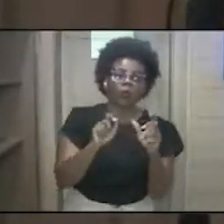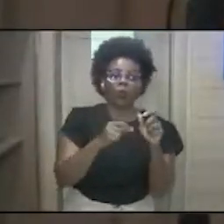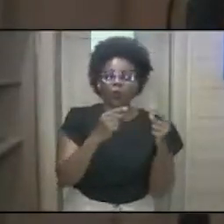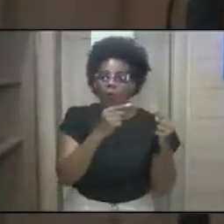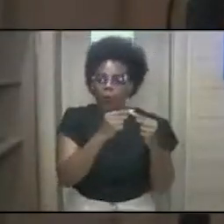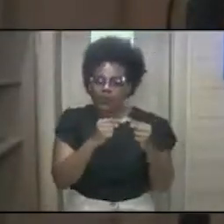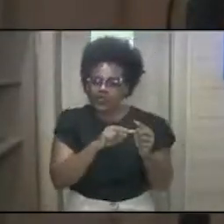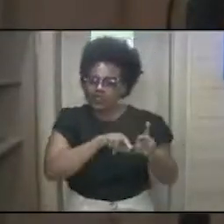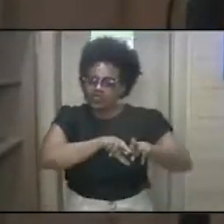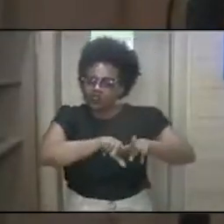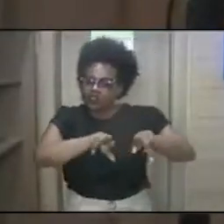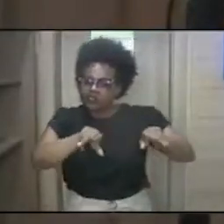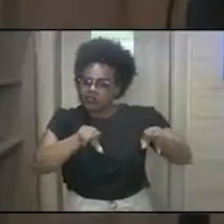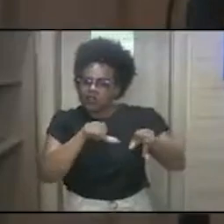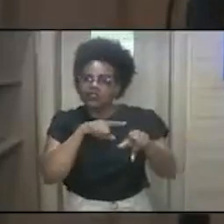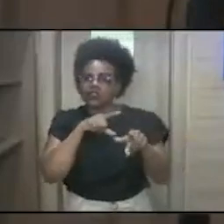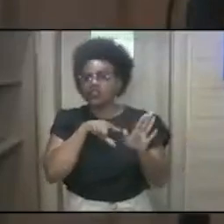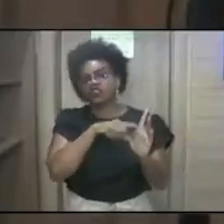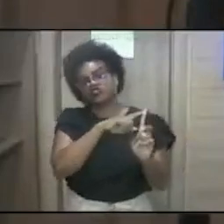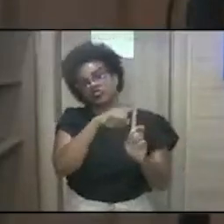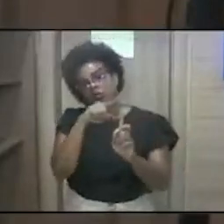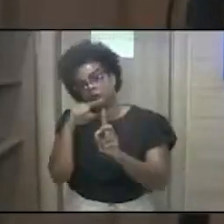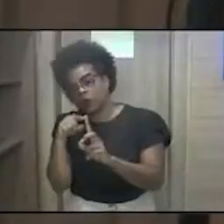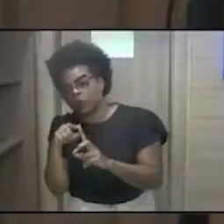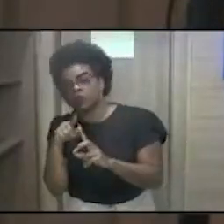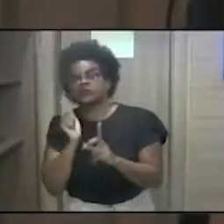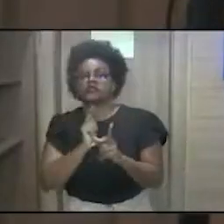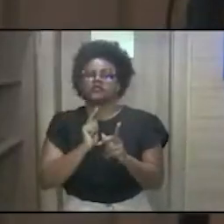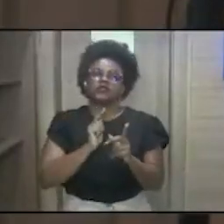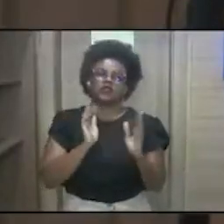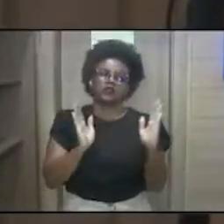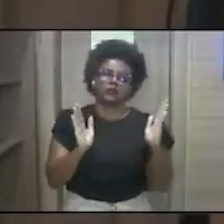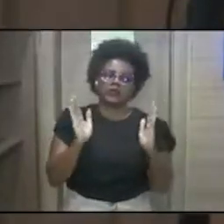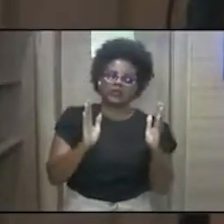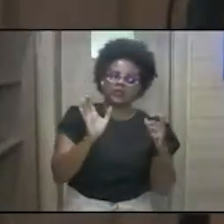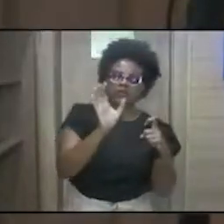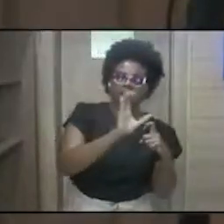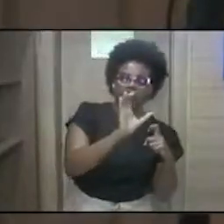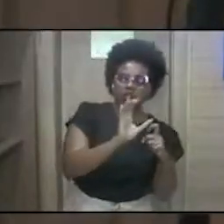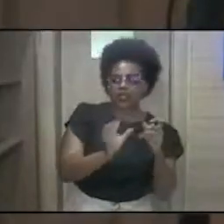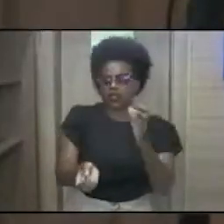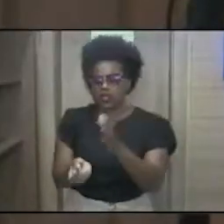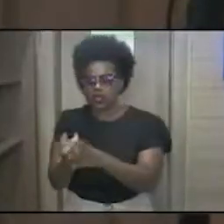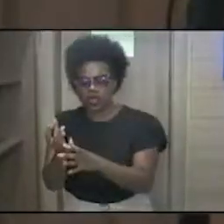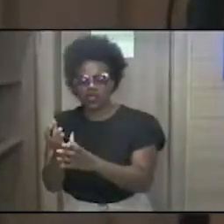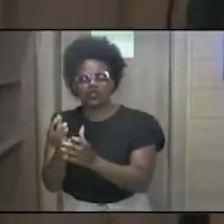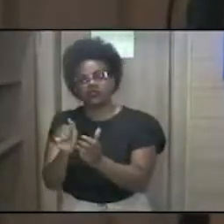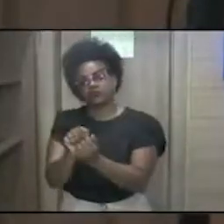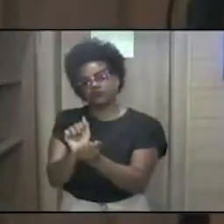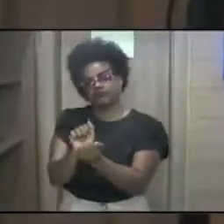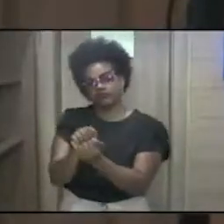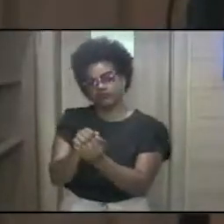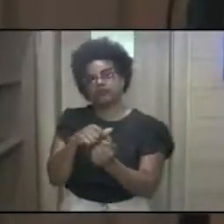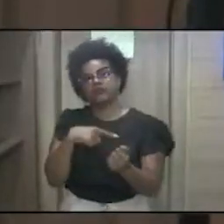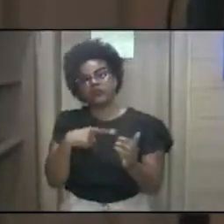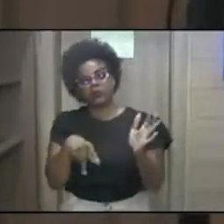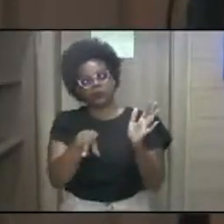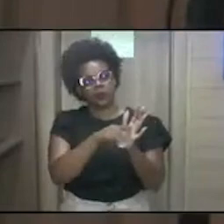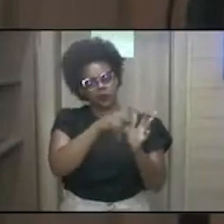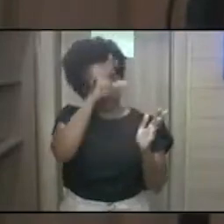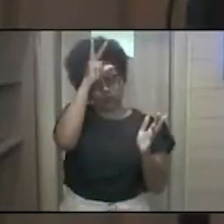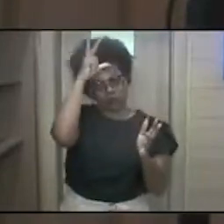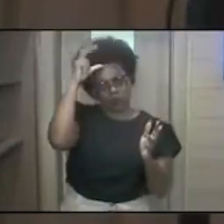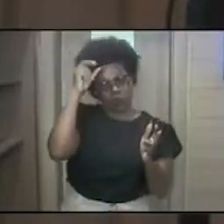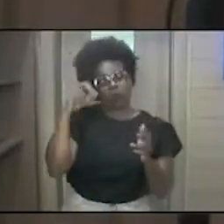uma diversidade maior de desenhos entre a etapa clínica e a etapa laboratorial, combinada em rede própria do município